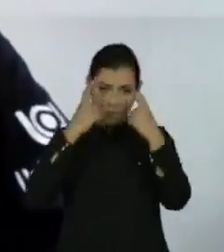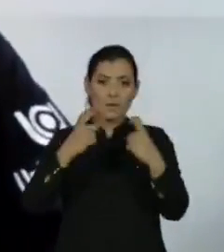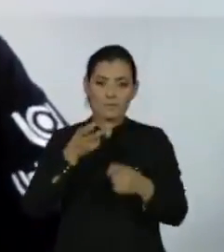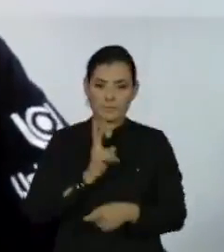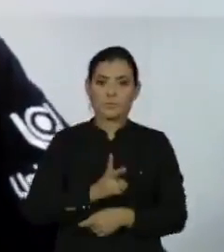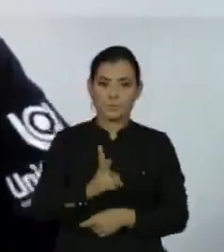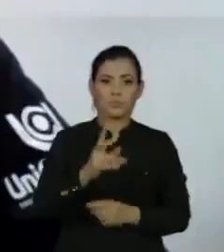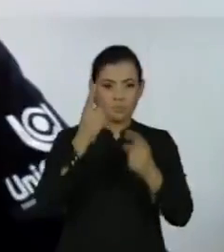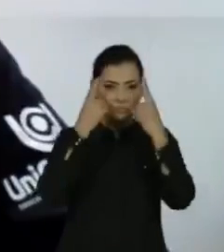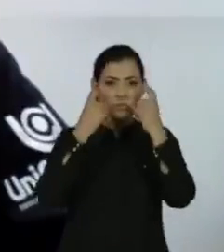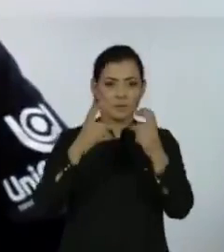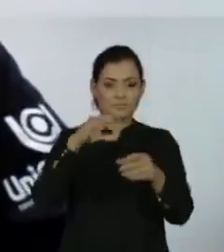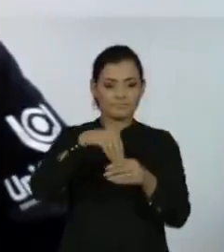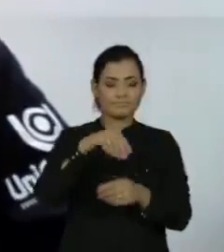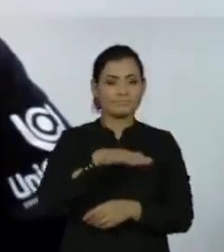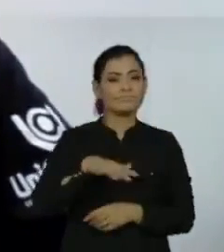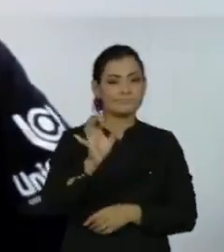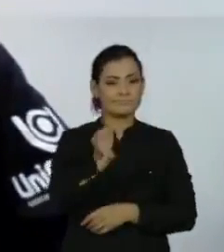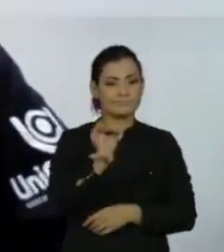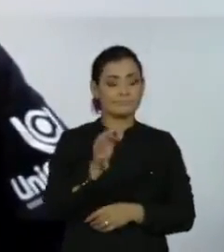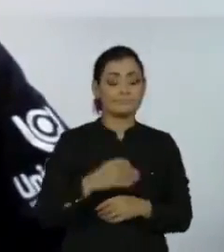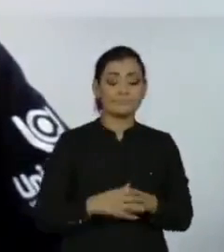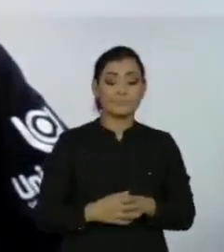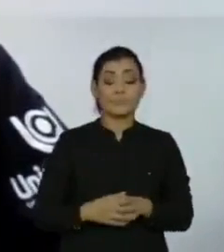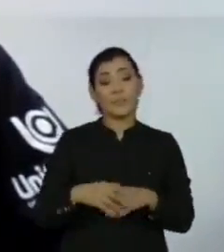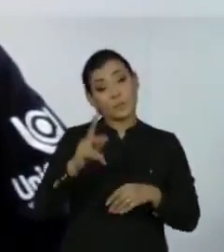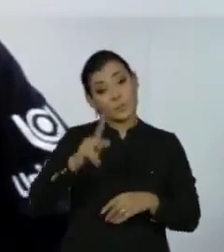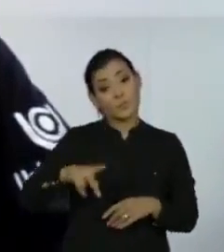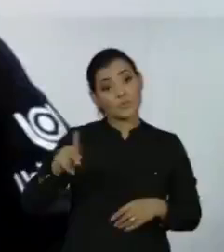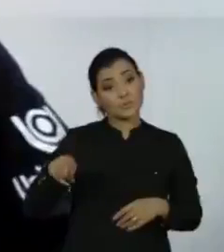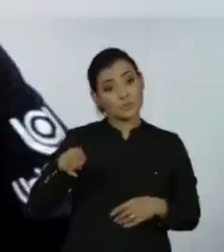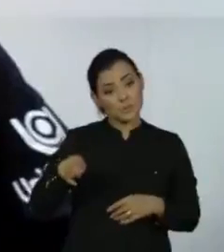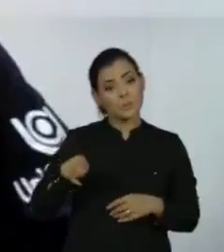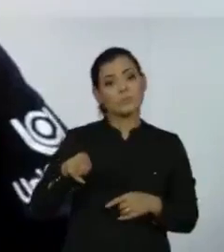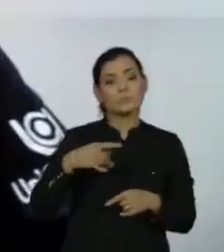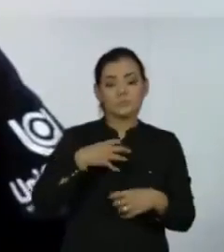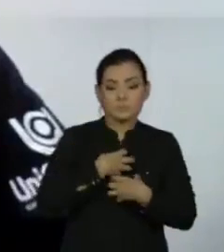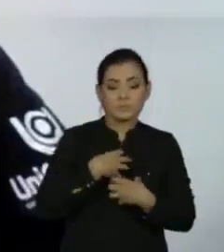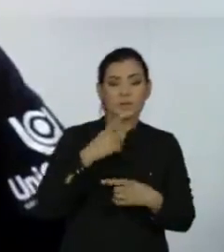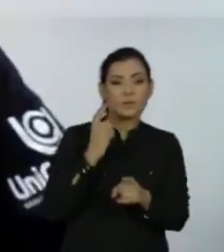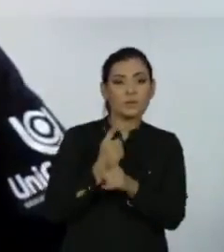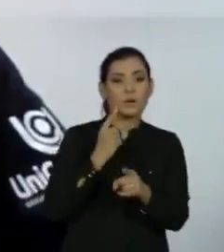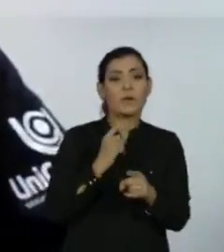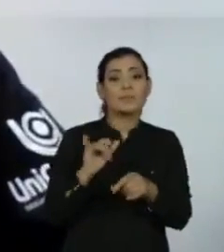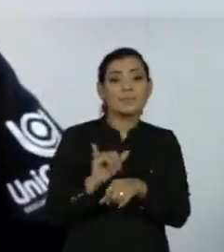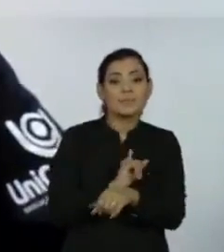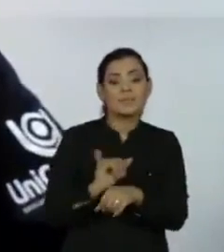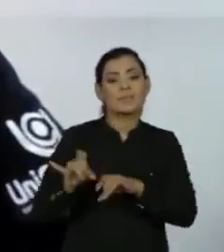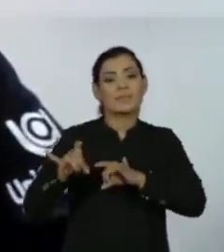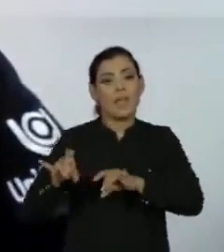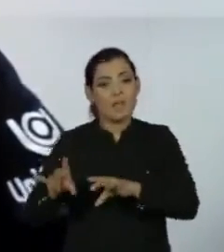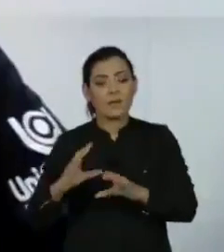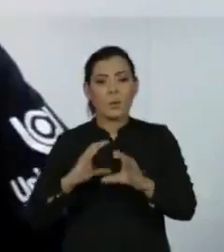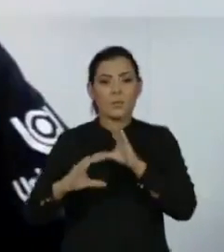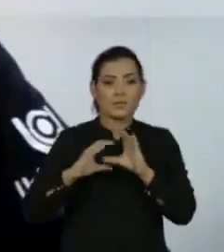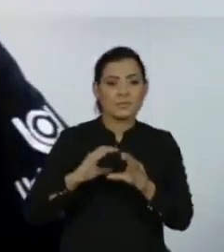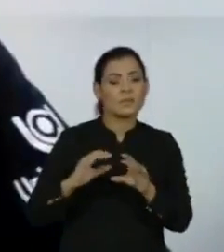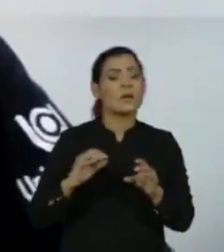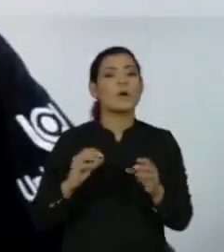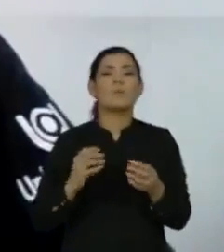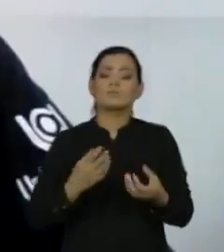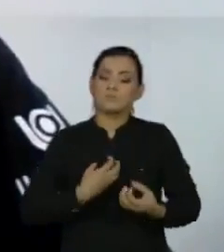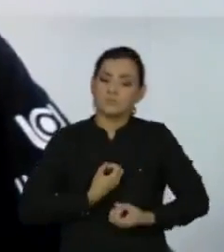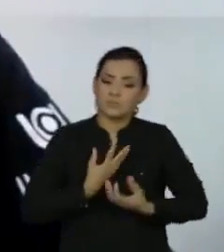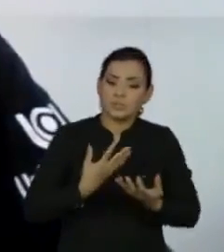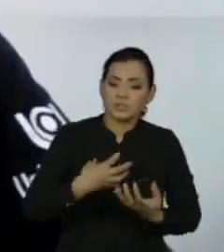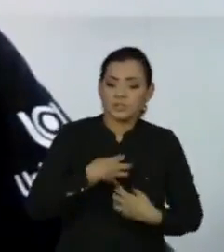que se perpassa por essas relações, e esse professor foi descobrindo várias técnicas de comunicação, de composição